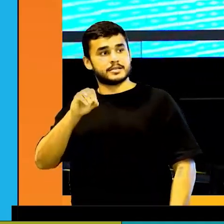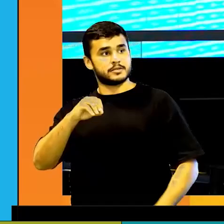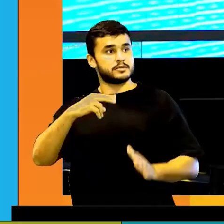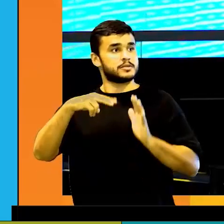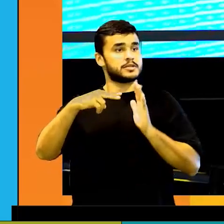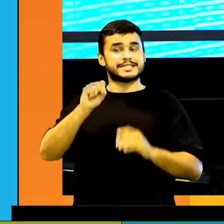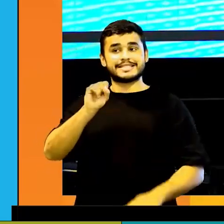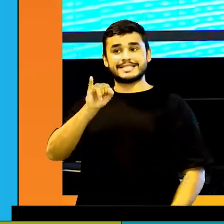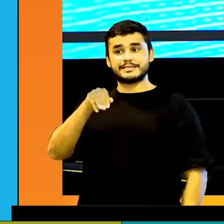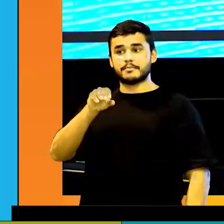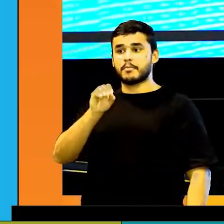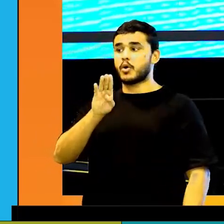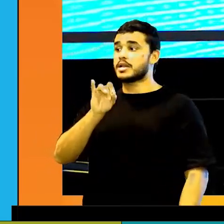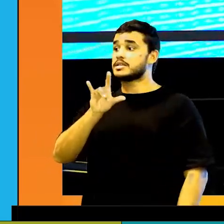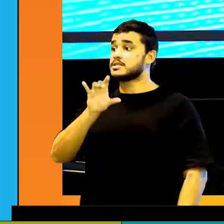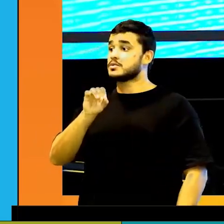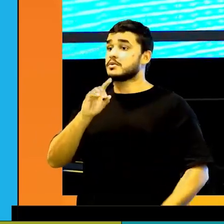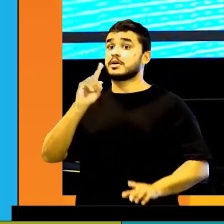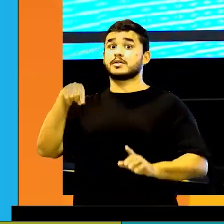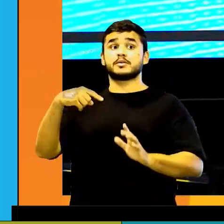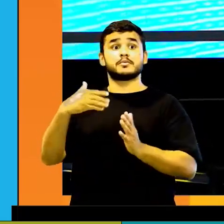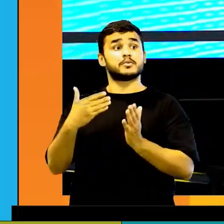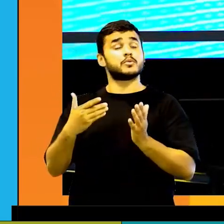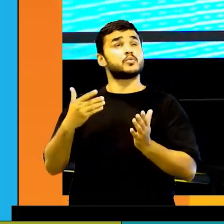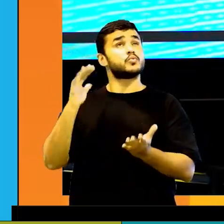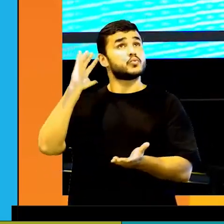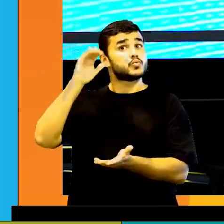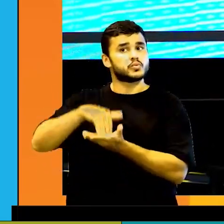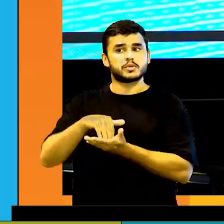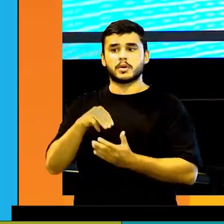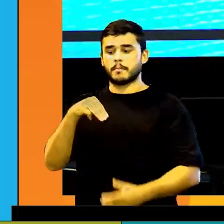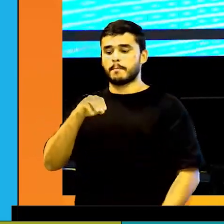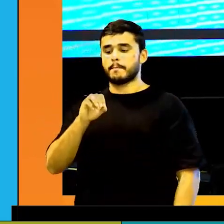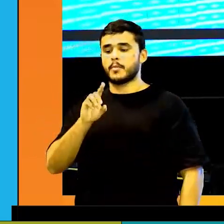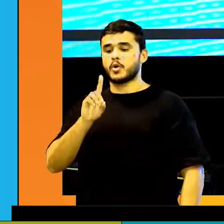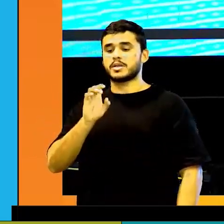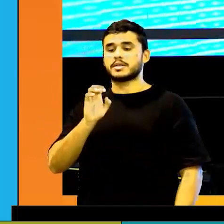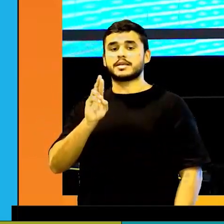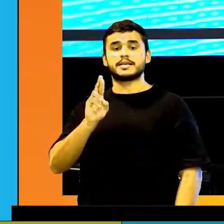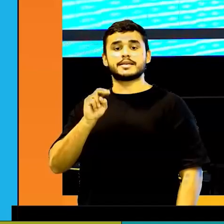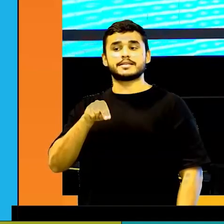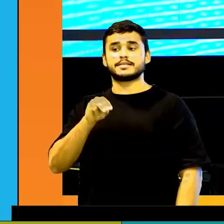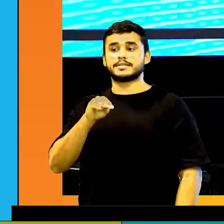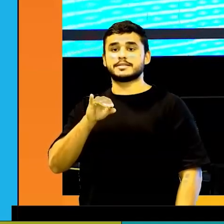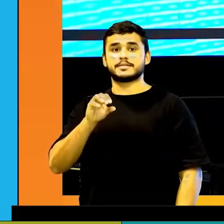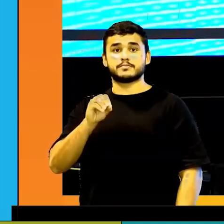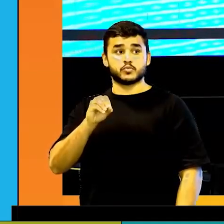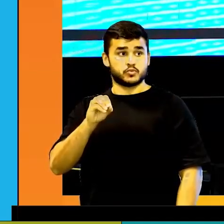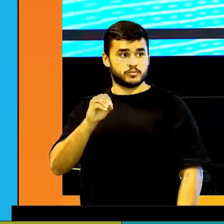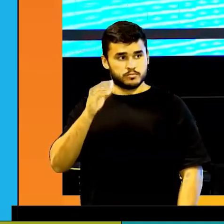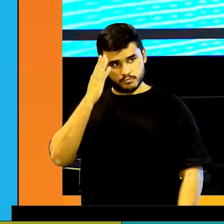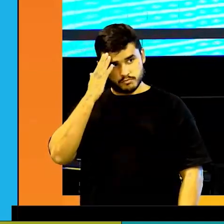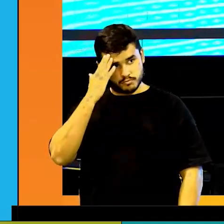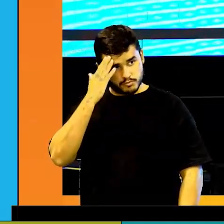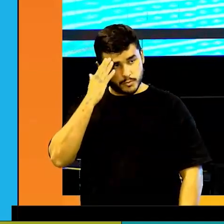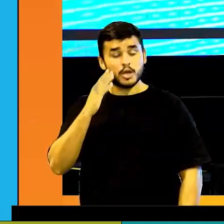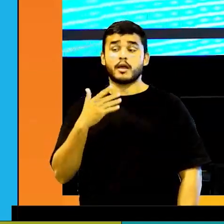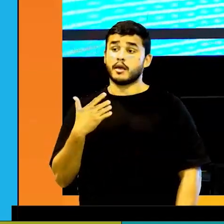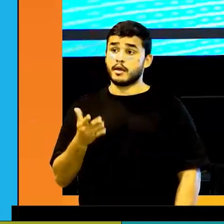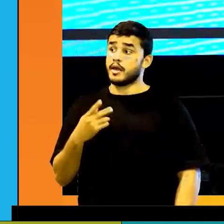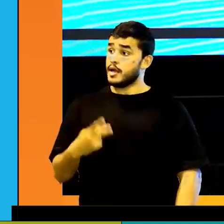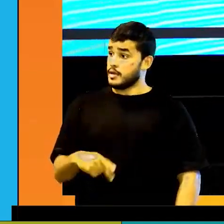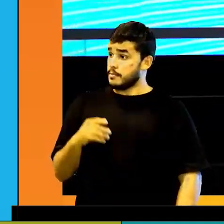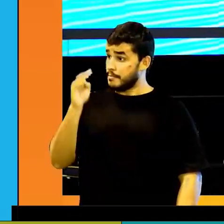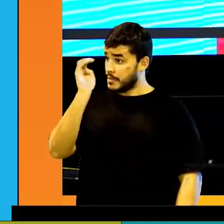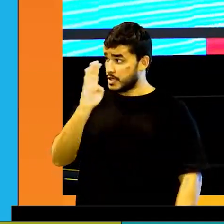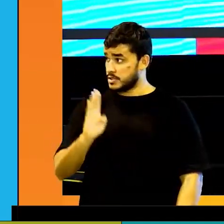última escola que foi o modernismo. Até então a última escola na história da literatura